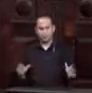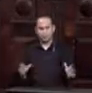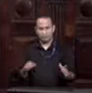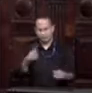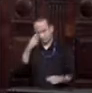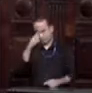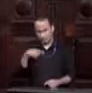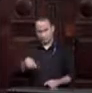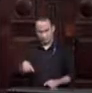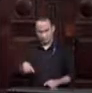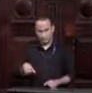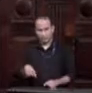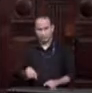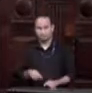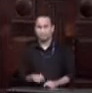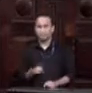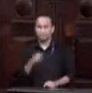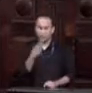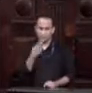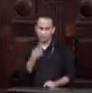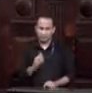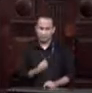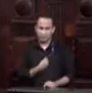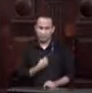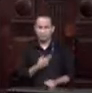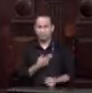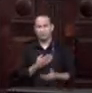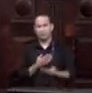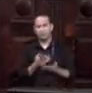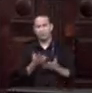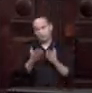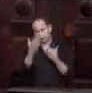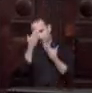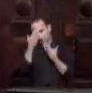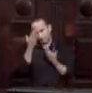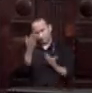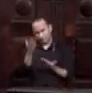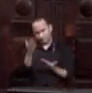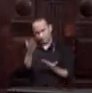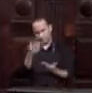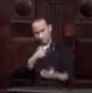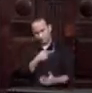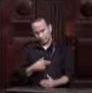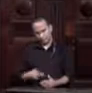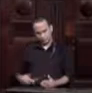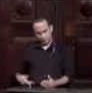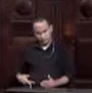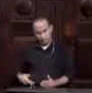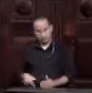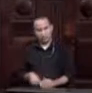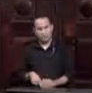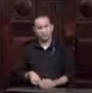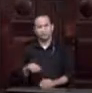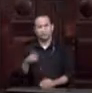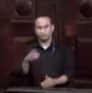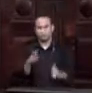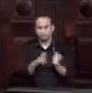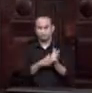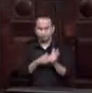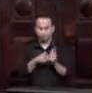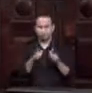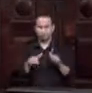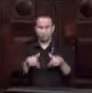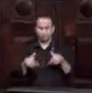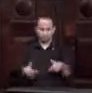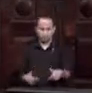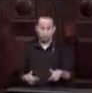semestre legislativo sem aqui deixar o meu agradecimento a Vossa Excelência por sua dedicação, por seu